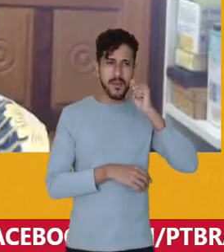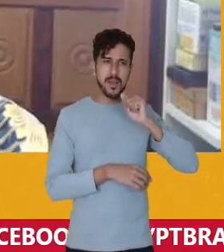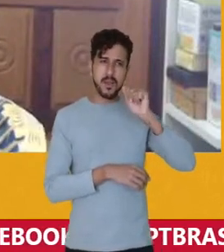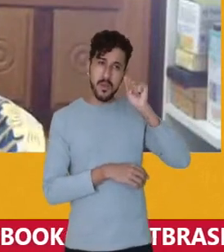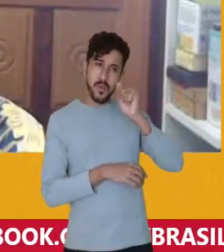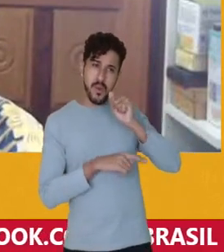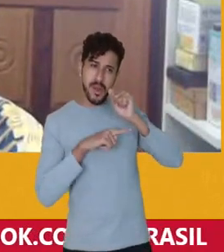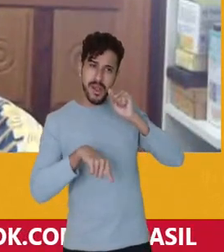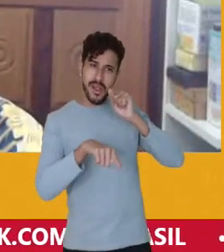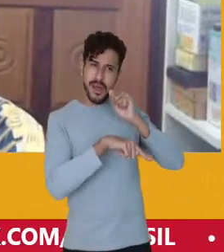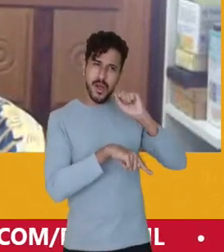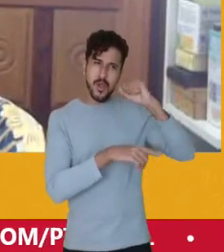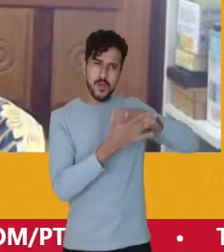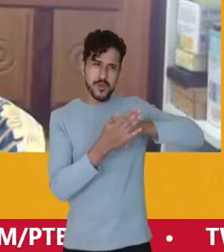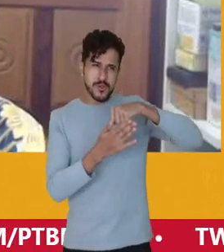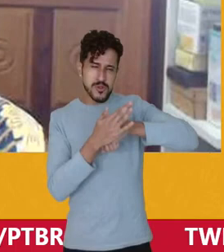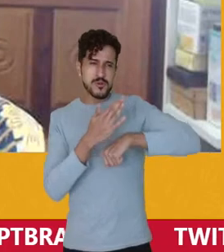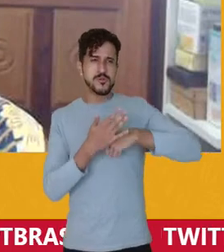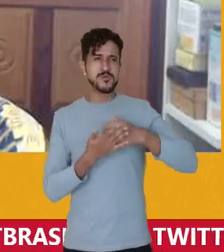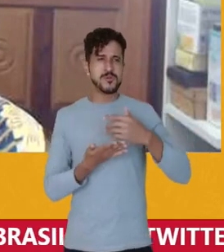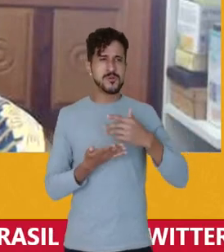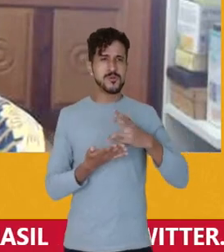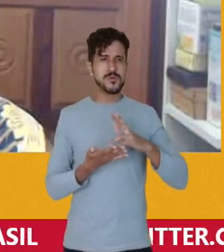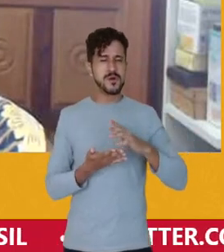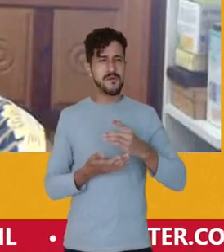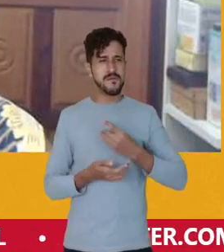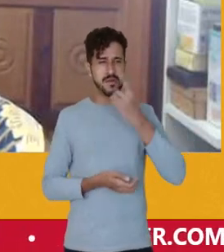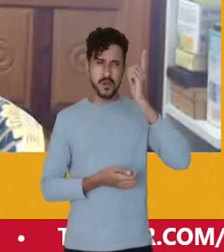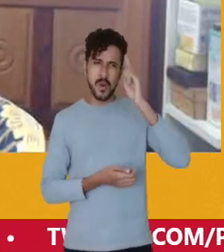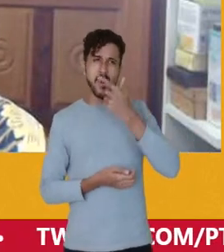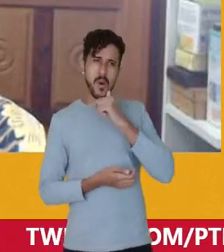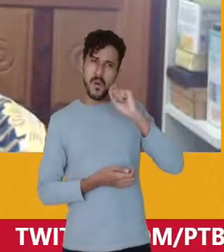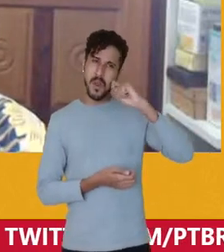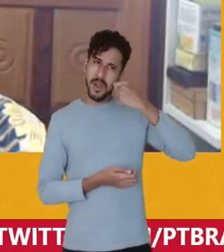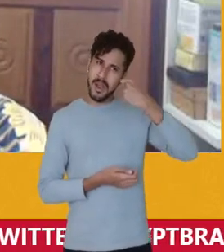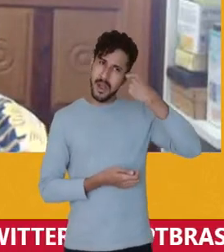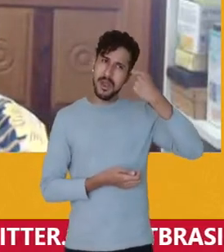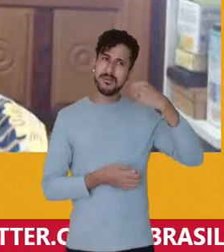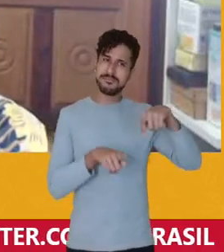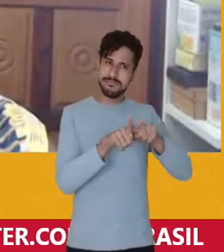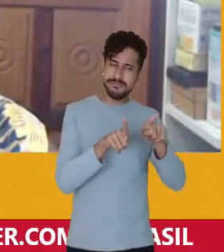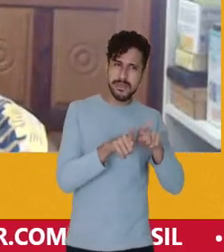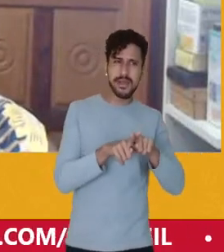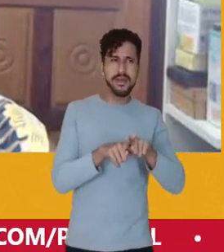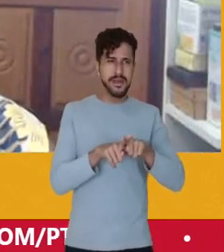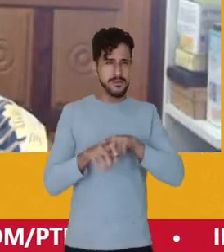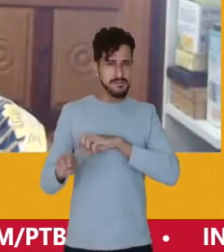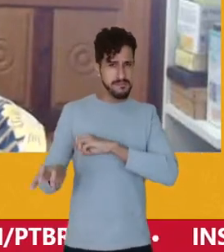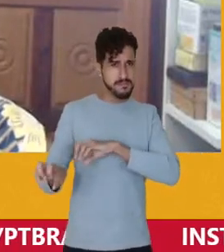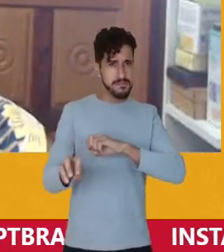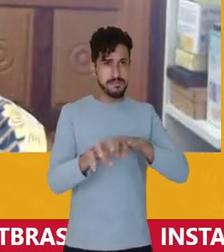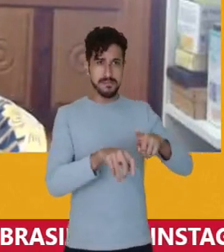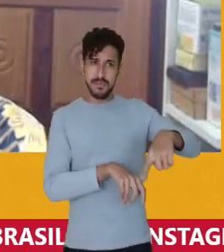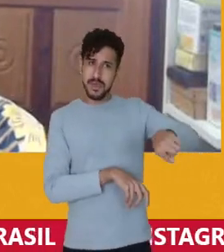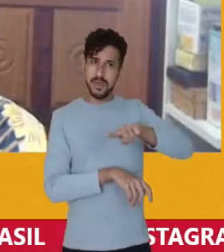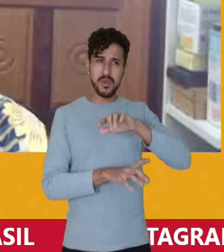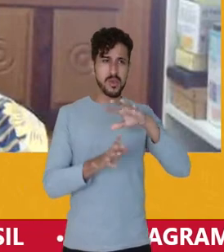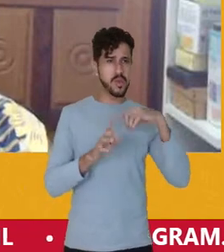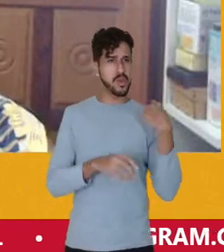mulheres negras que lutam no seu cotidiano, os homens negros também, têm ensinado isso para a nossa